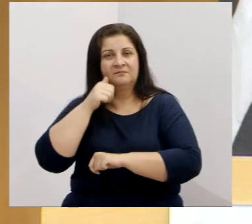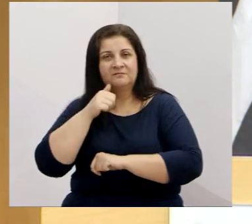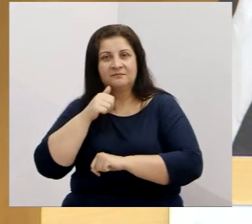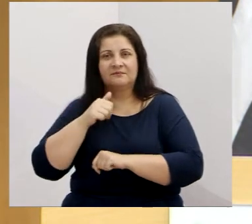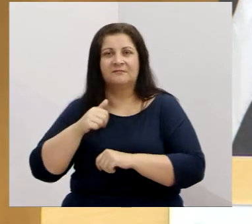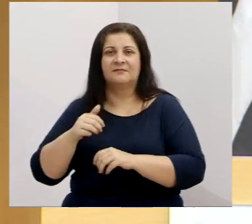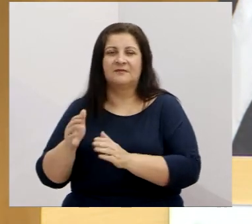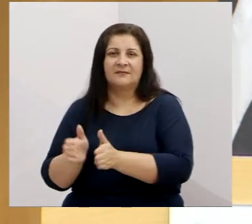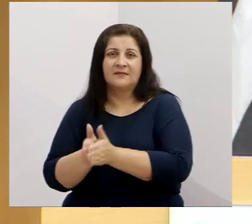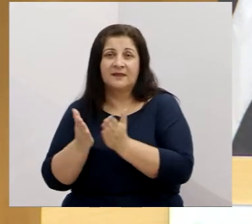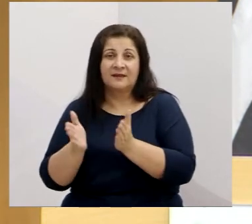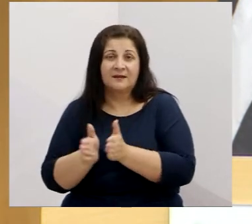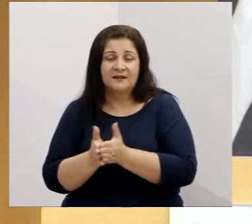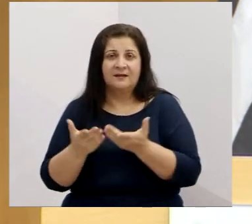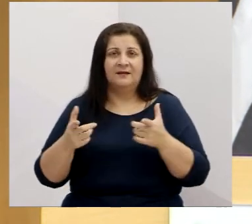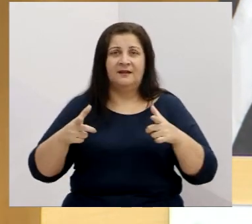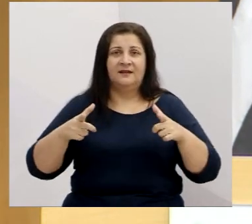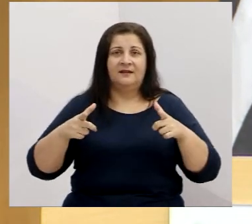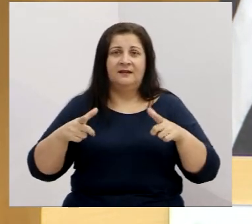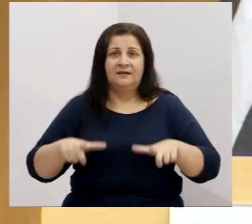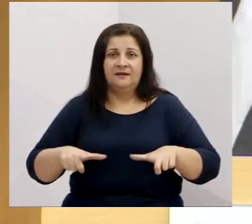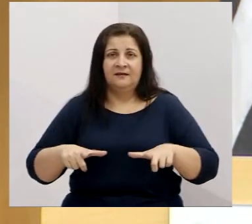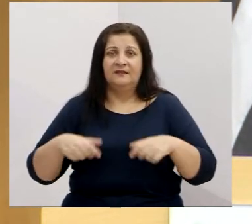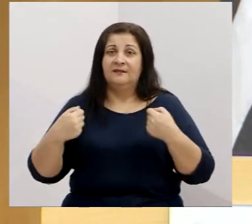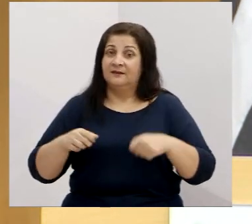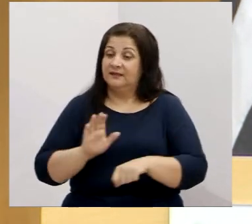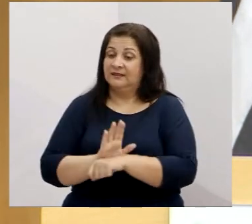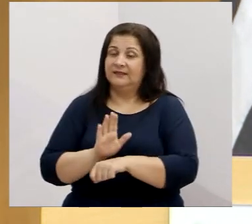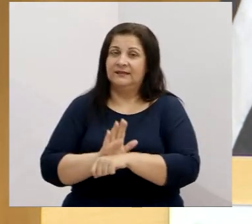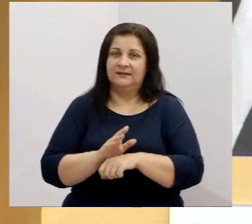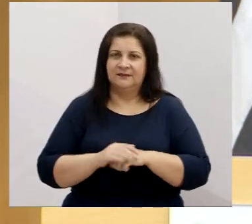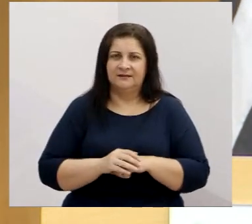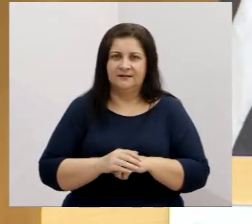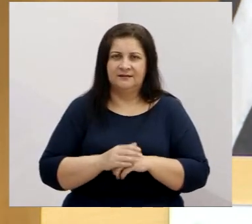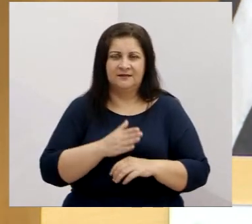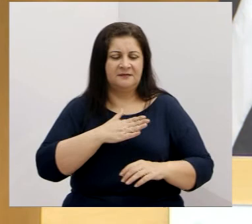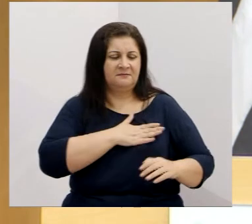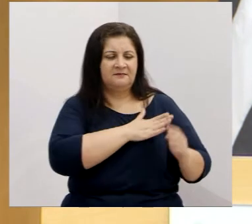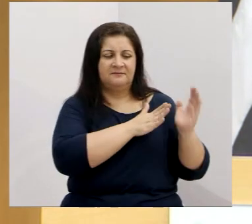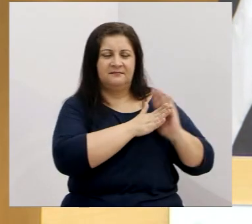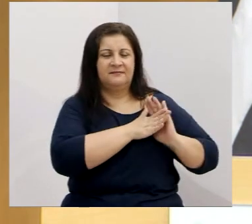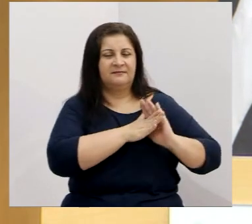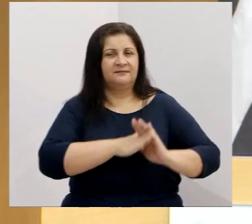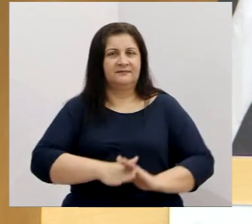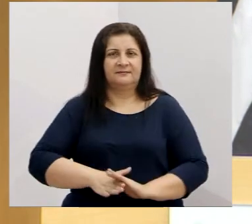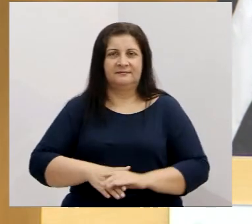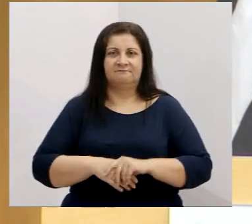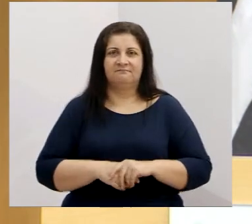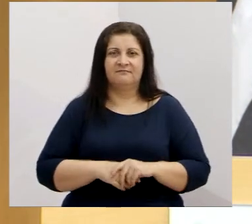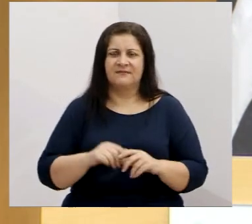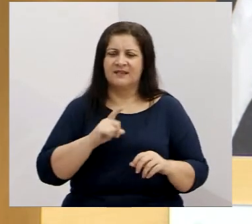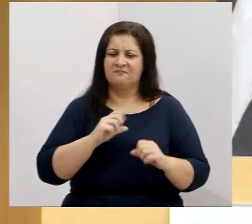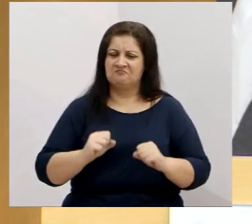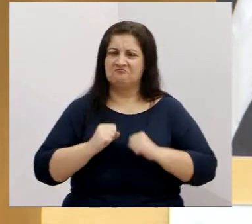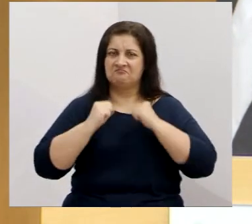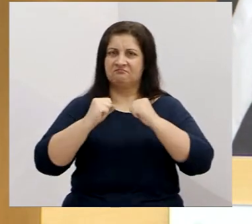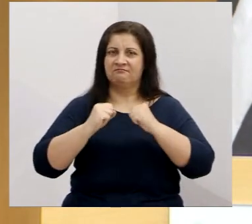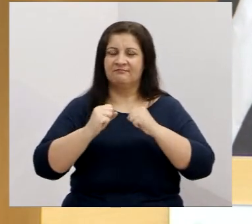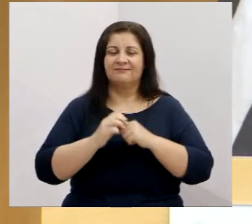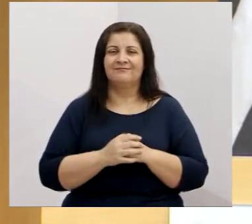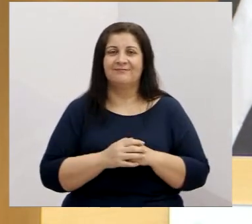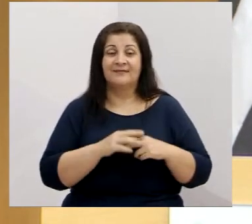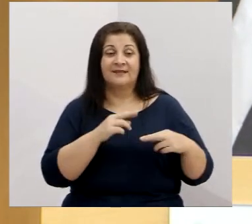vivem em periferia em lugares que precisam de ajuda a quebrar preconceito a ter empoderamento